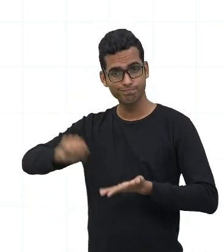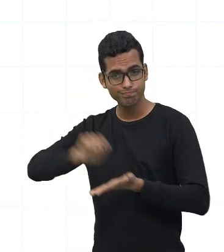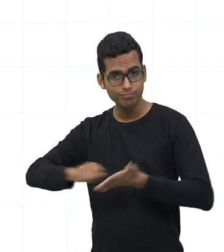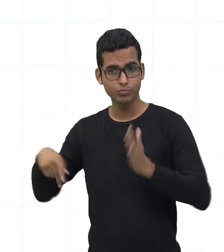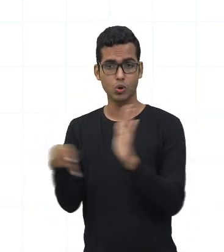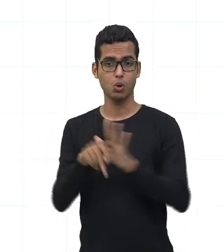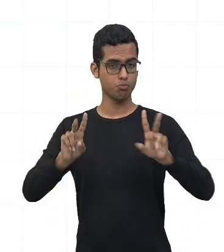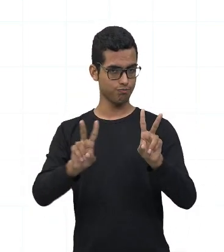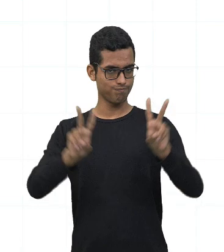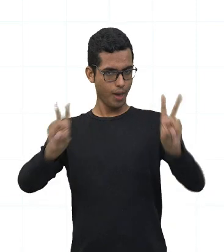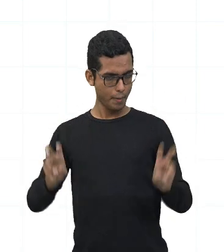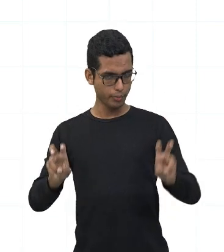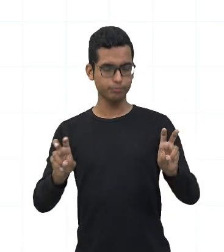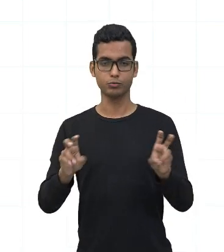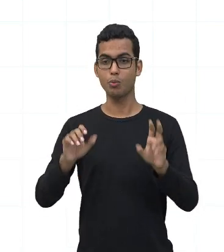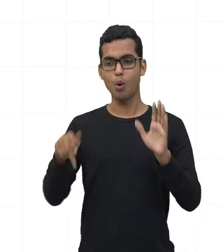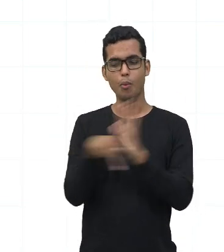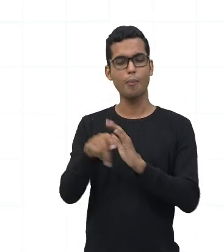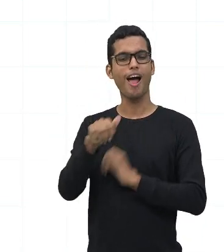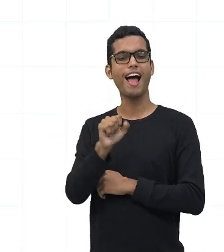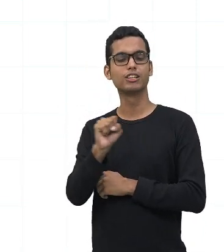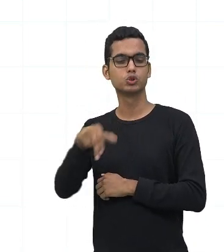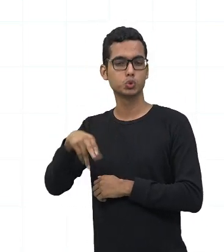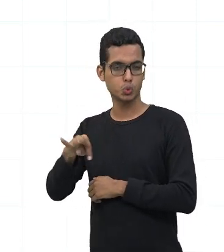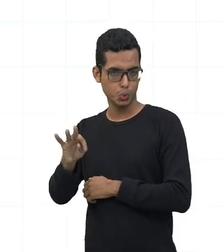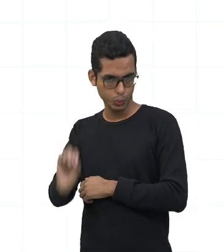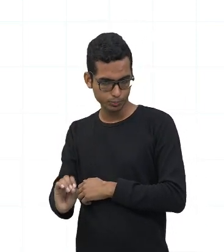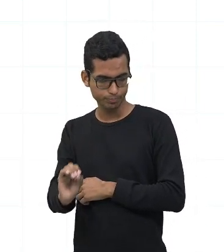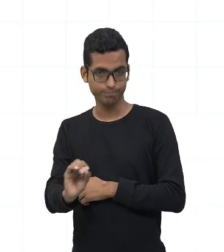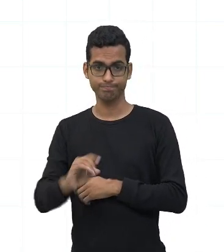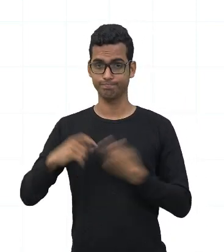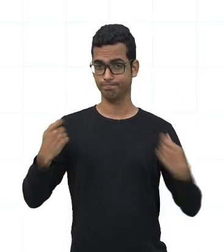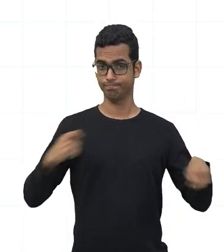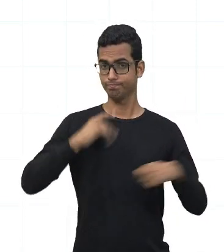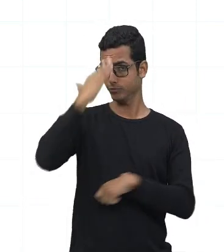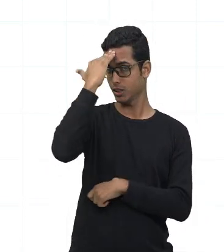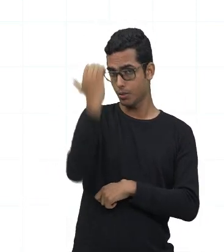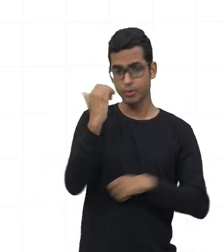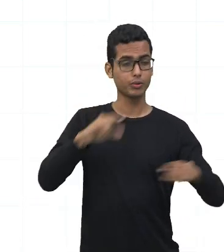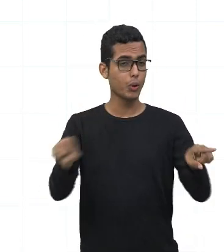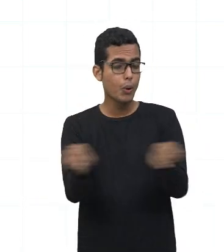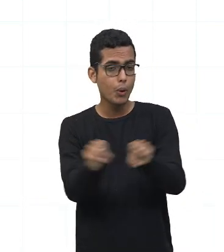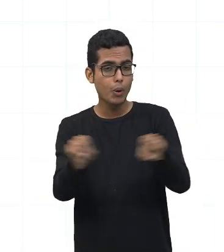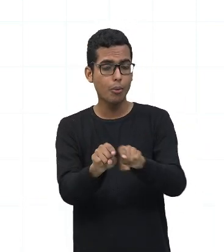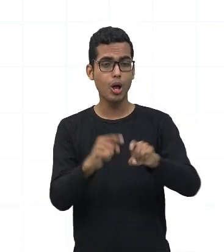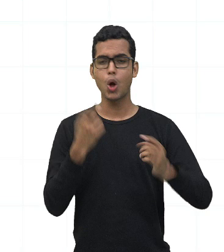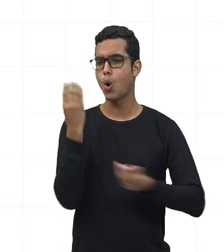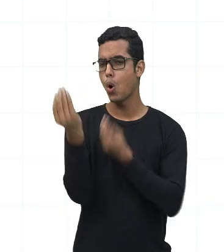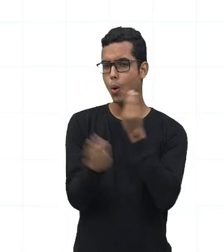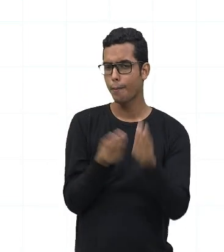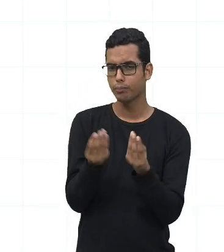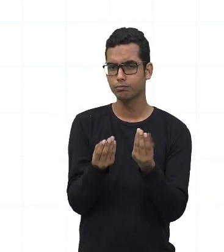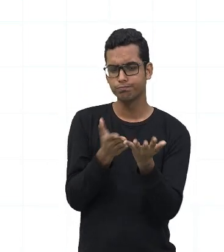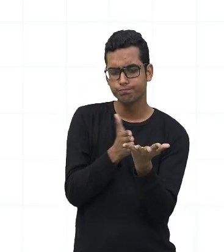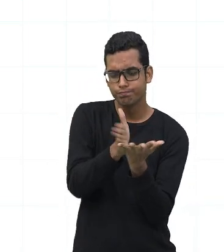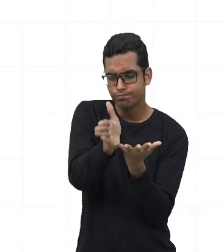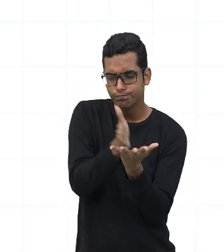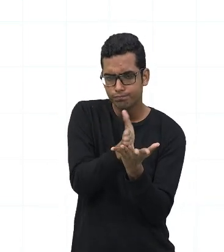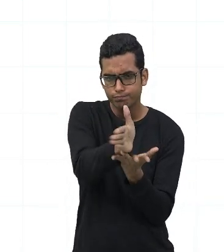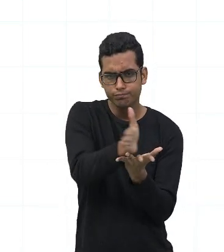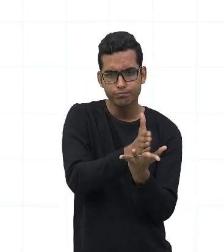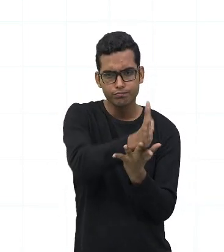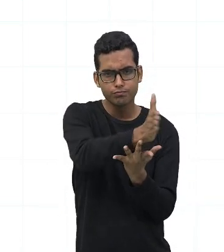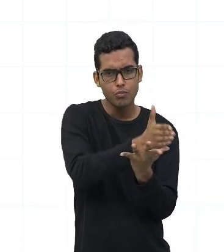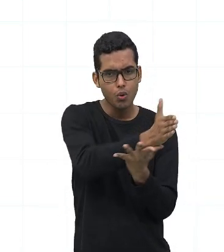assunto. Porém, eu preciso saber e direcionar para onde eu quero ir.